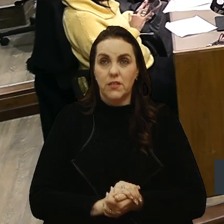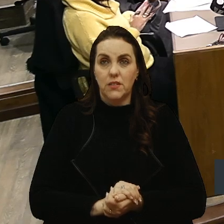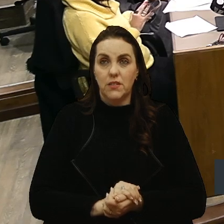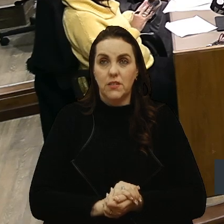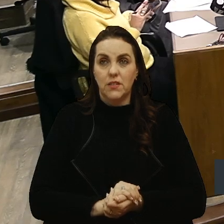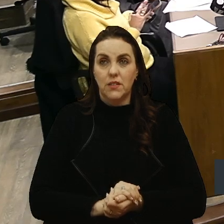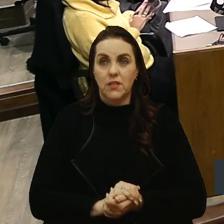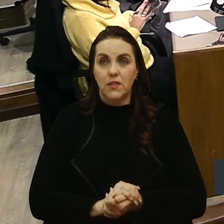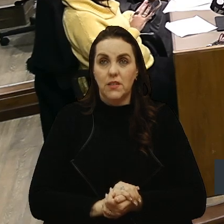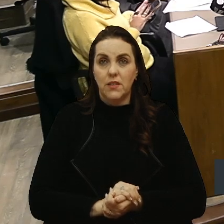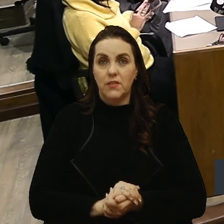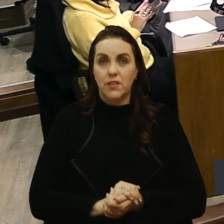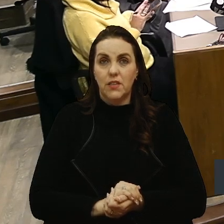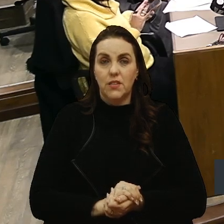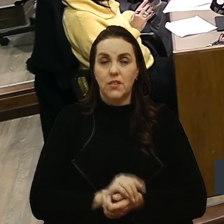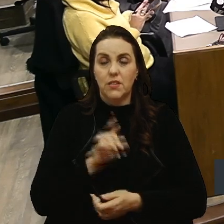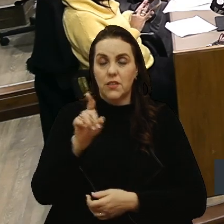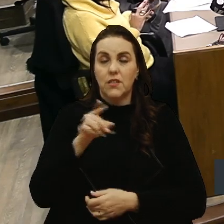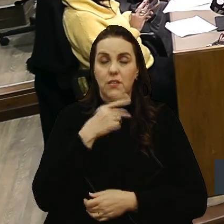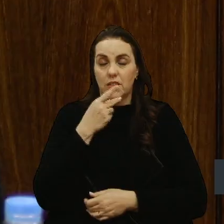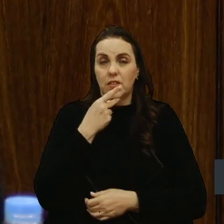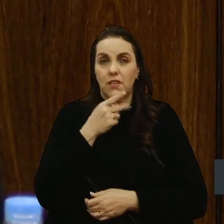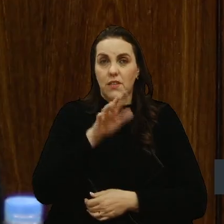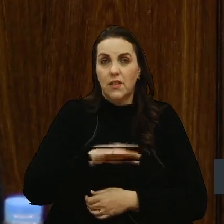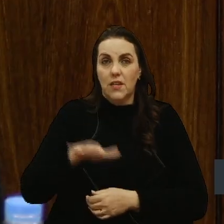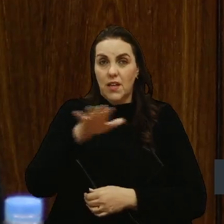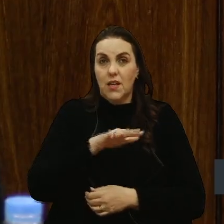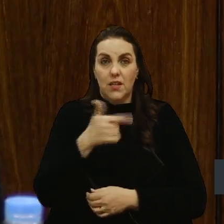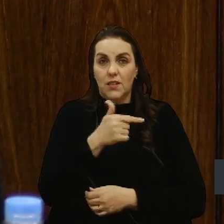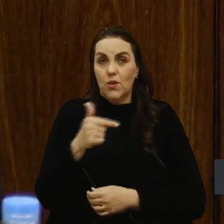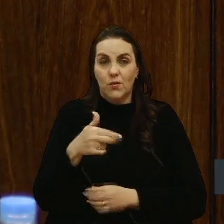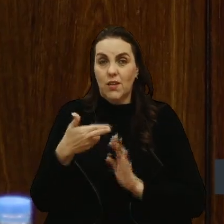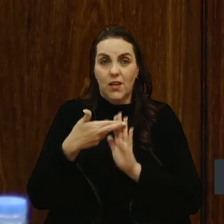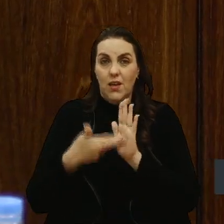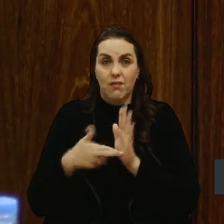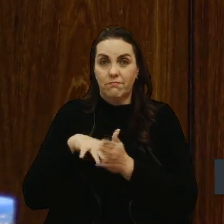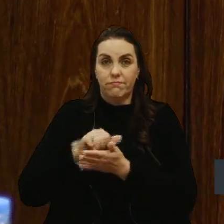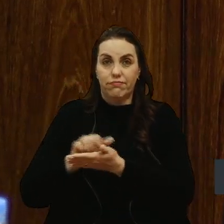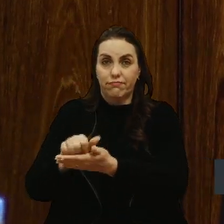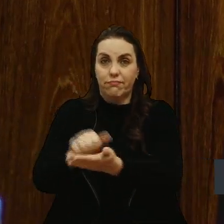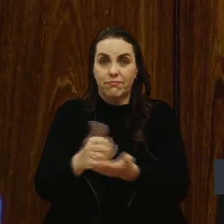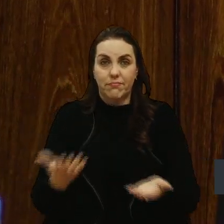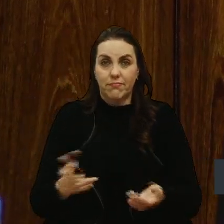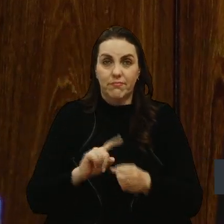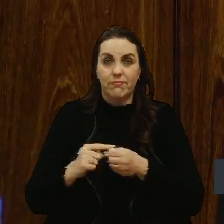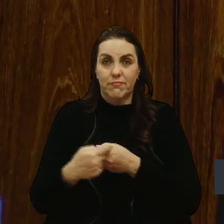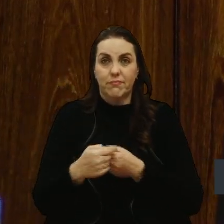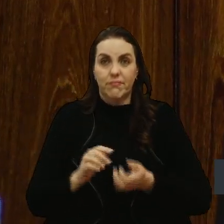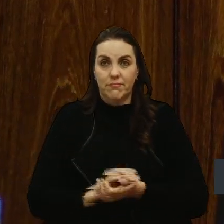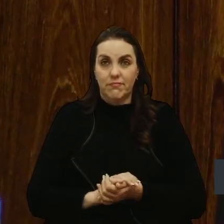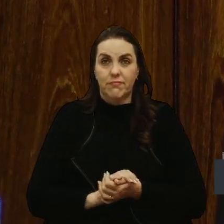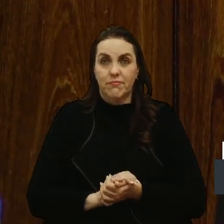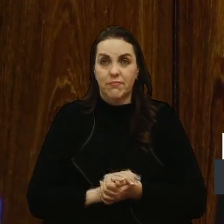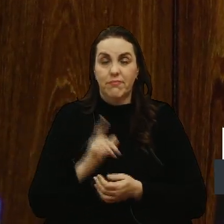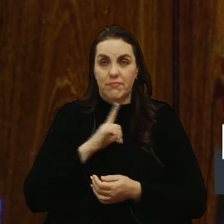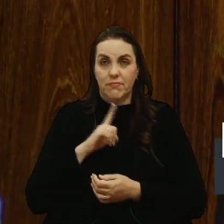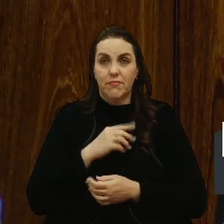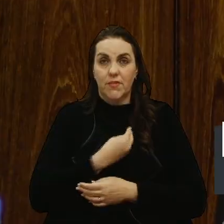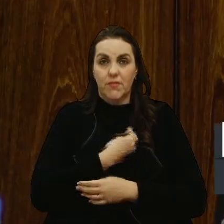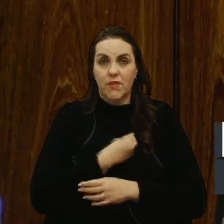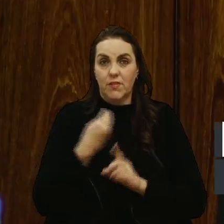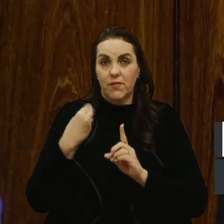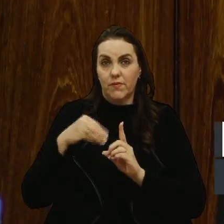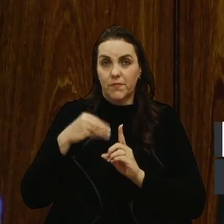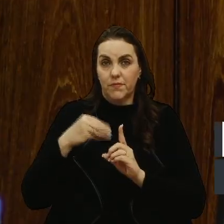as áreas que nós não temos regularizadas no nosso município. São áreas que, para além de tudo, vivem em vulnerabilidade